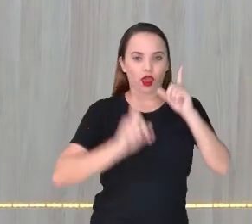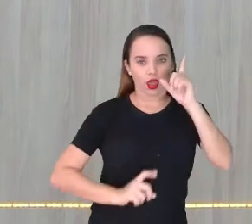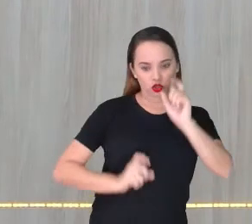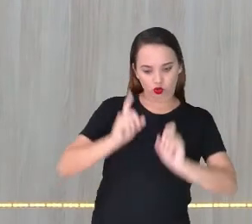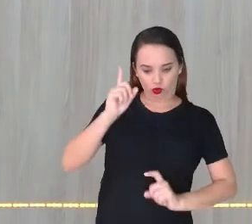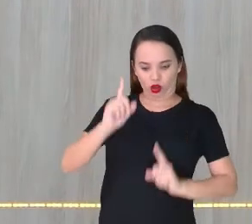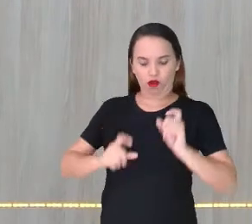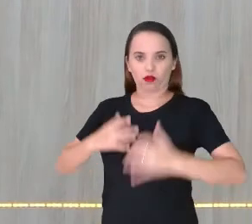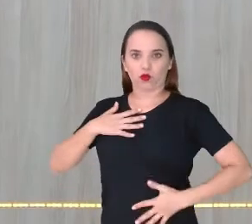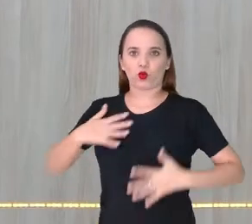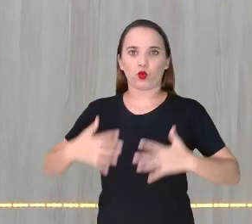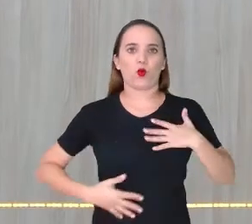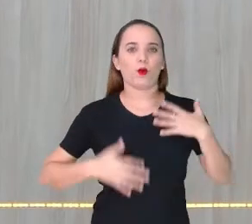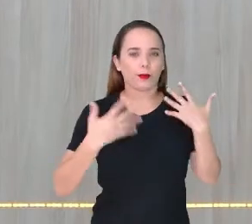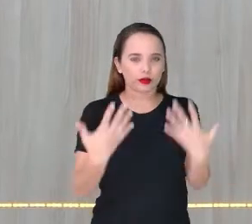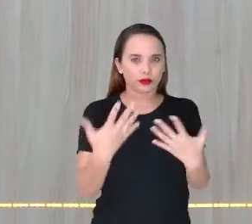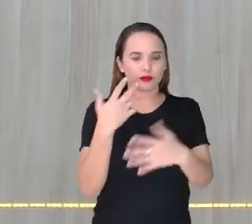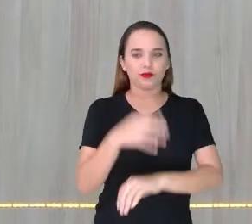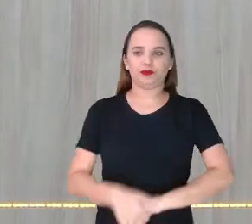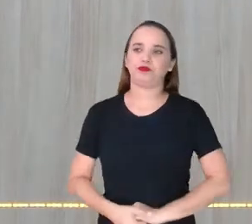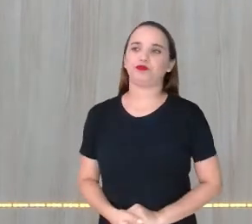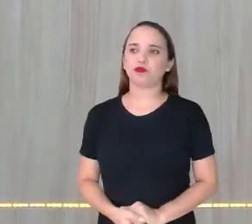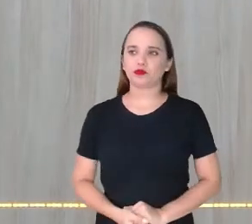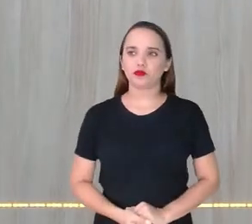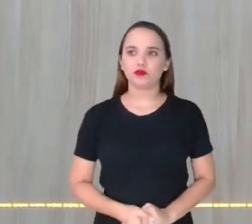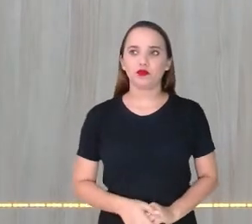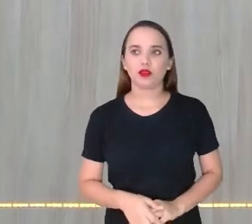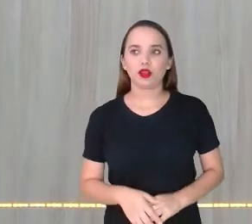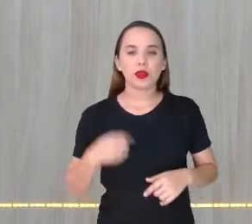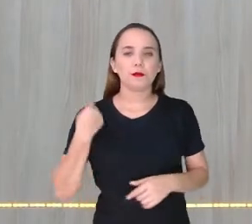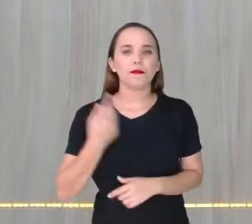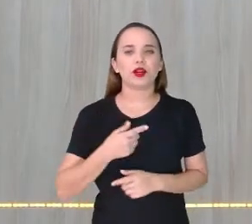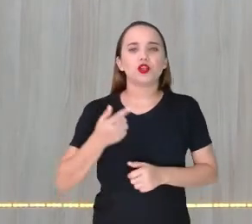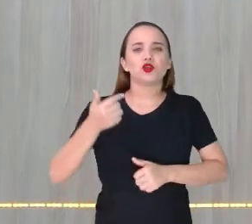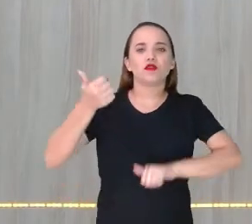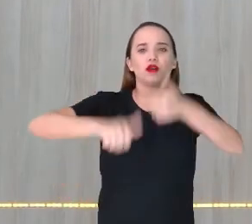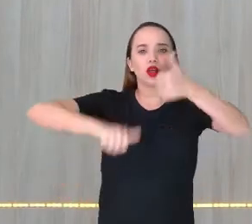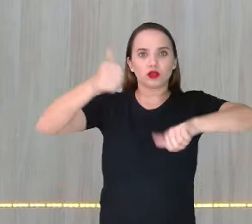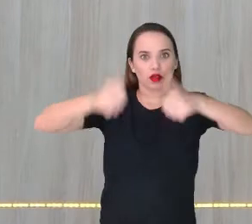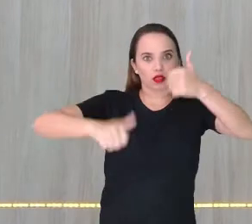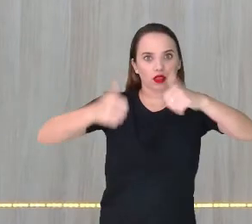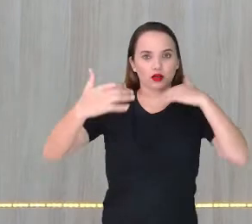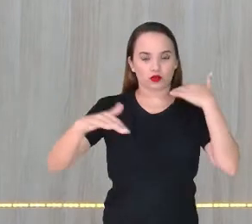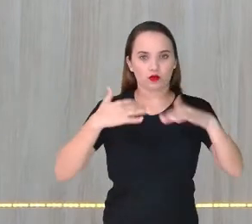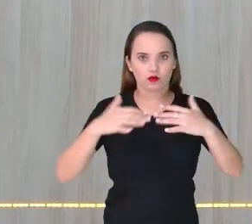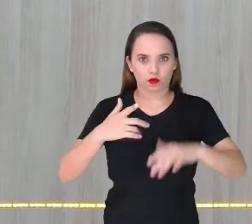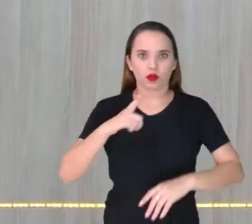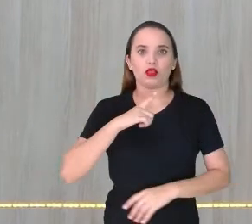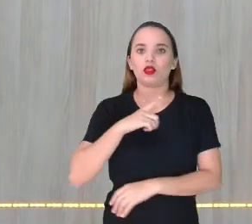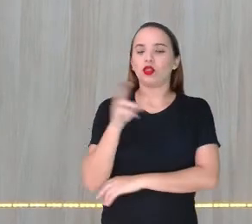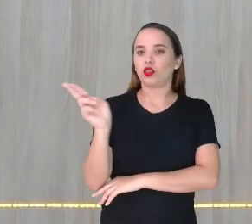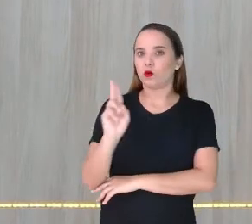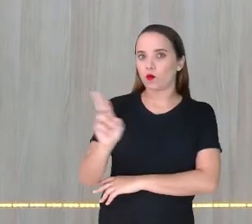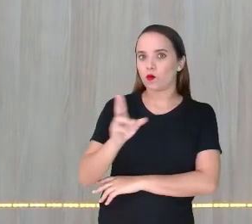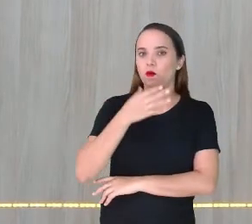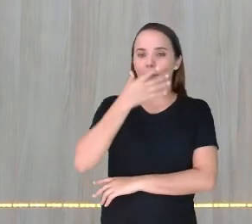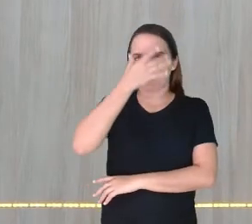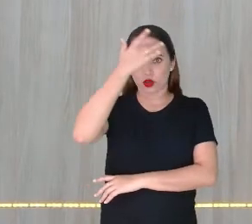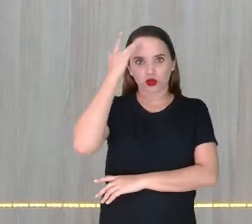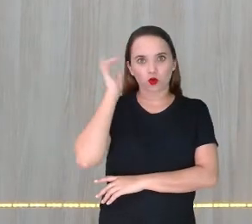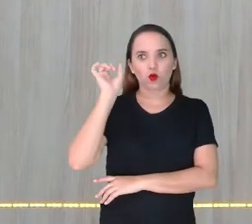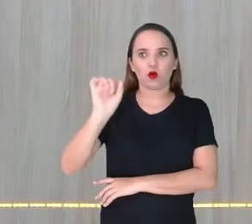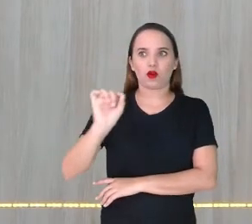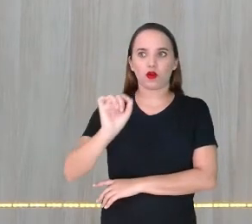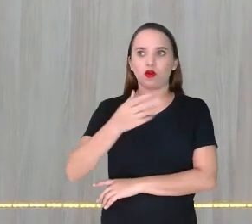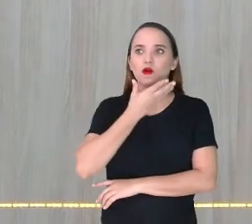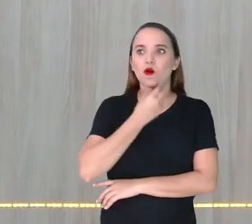movimento. Então, vocês já viram aí, né? E aí, para falar de análise do movimento, a gente vai falar de um cara chamado Rudolf Laban,